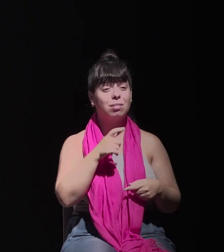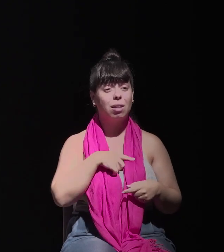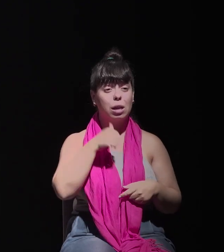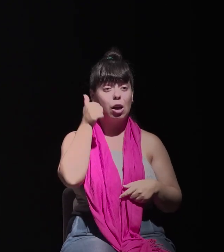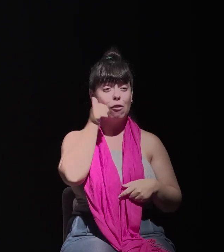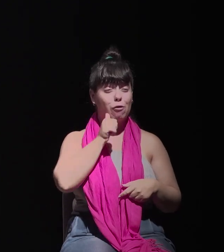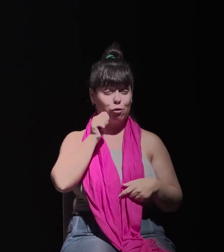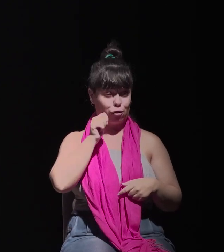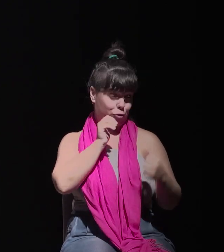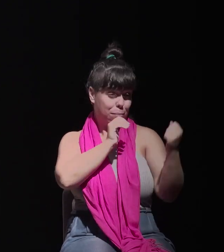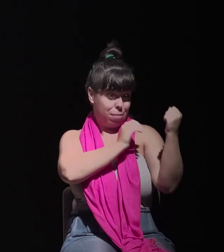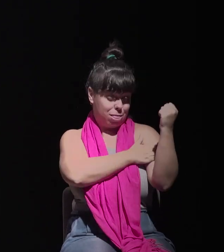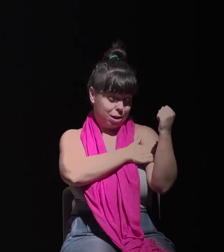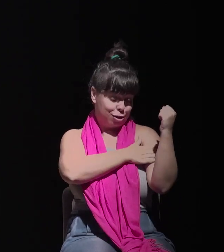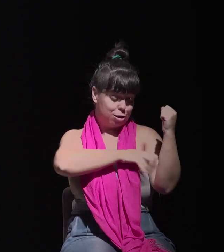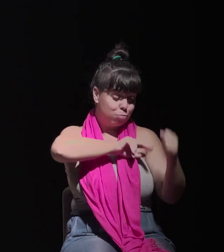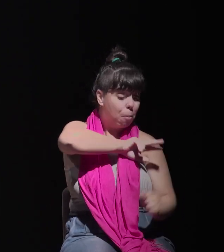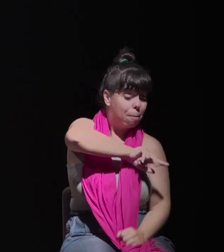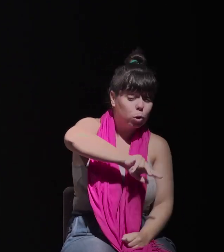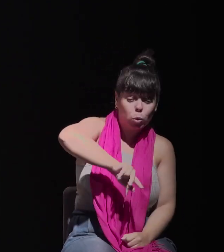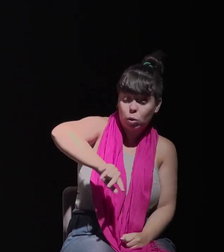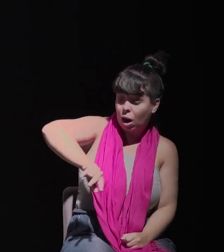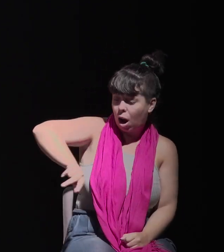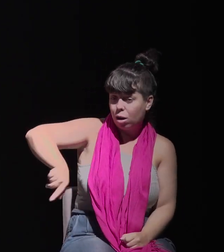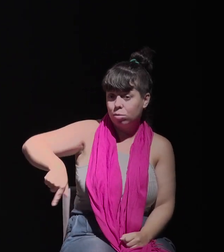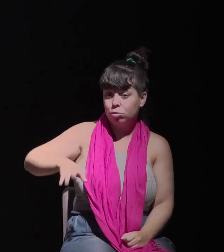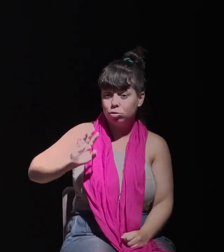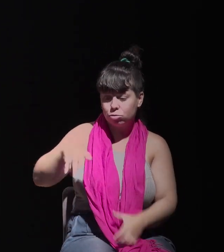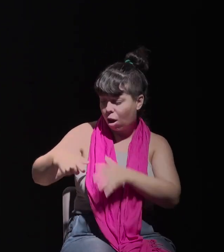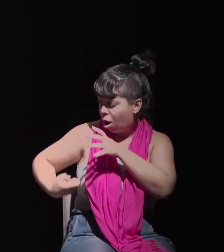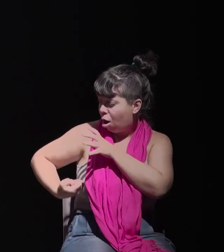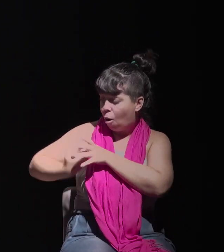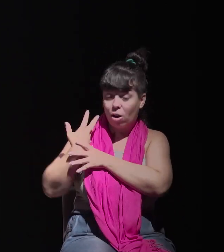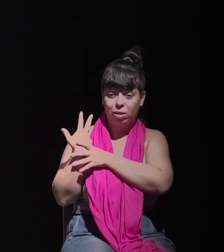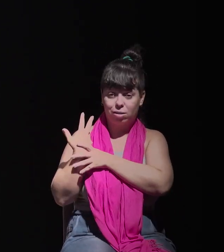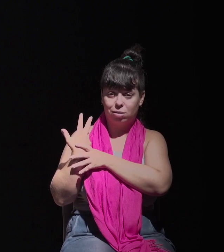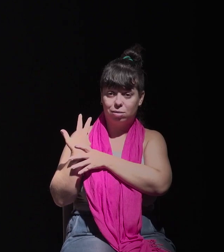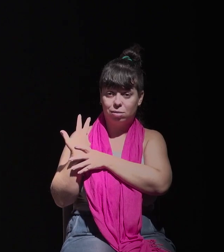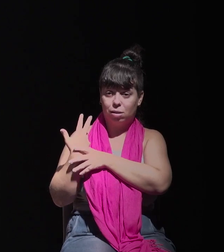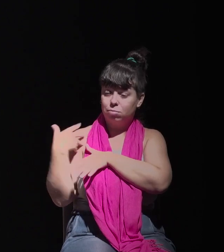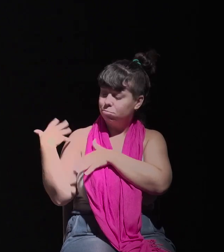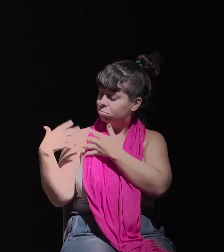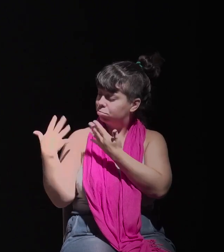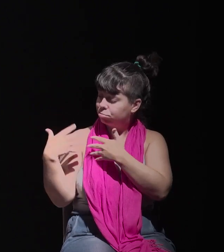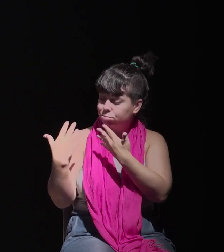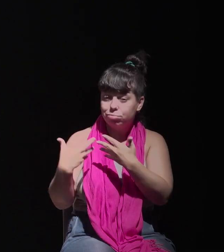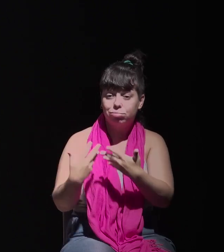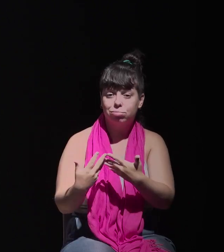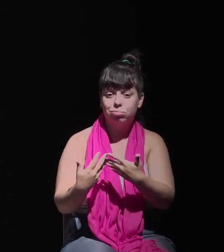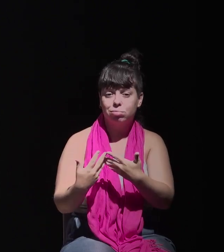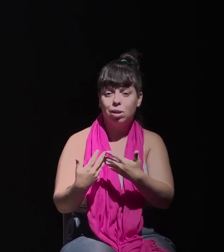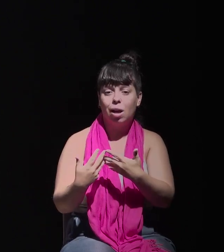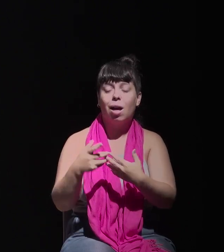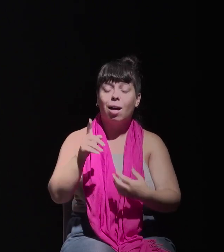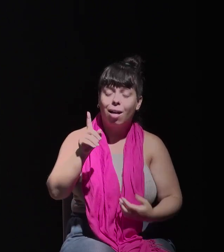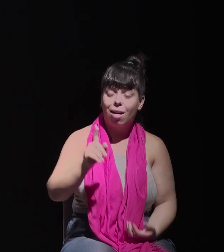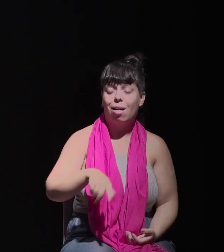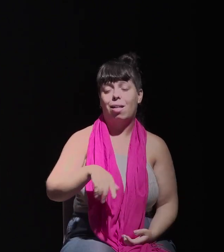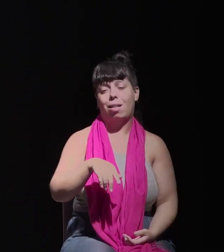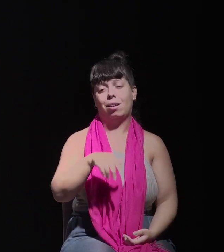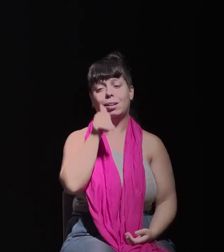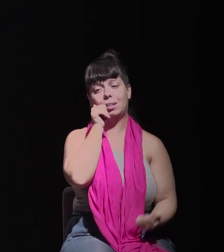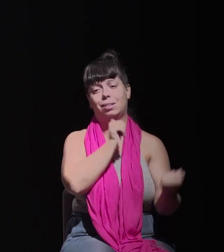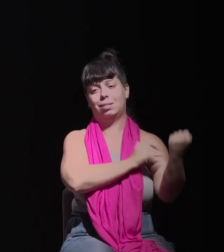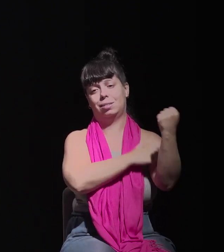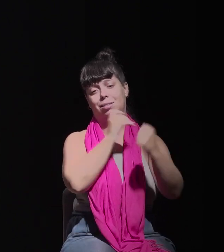plural na sua essência, quando surge, e na sua existência, é o feminismo negro. Porque